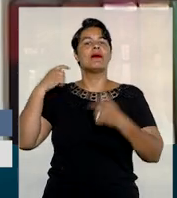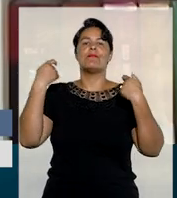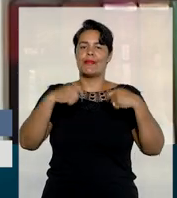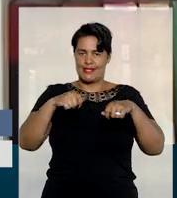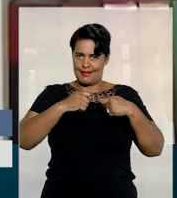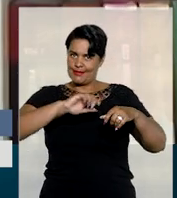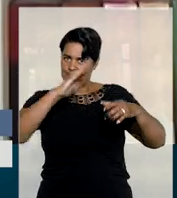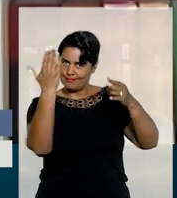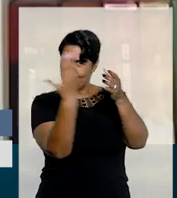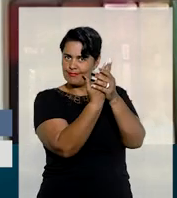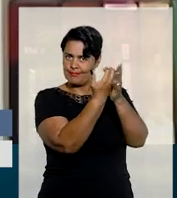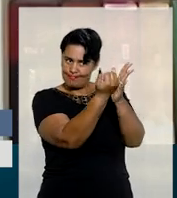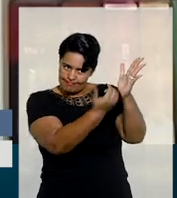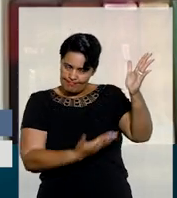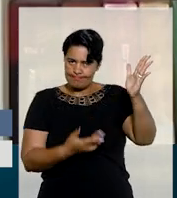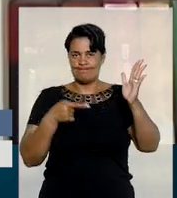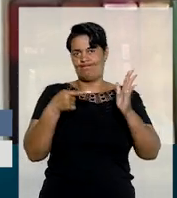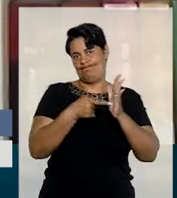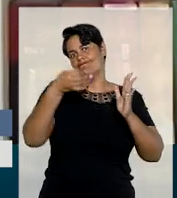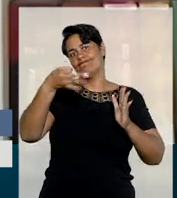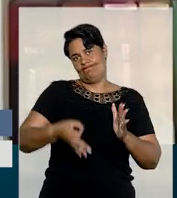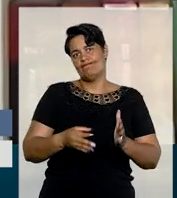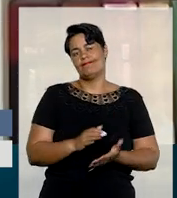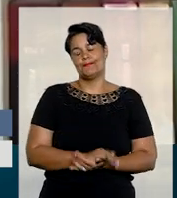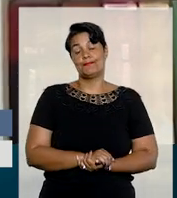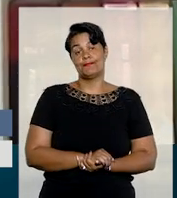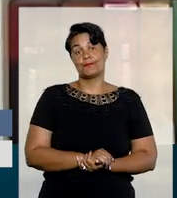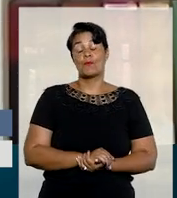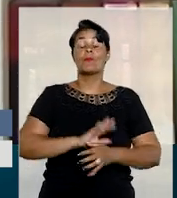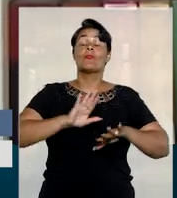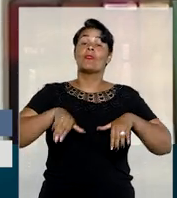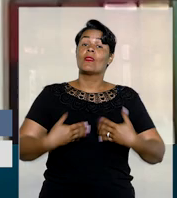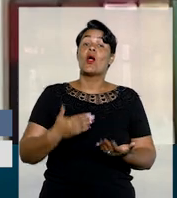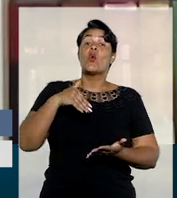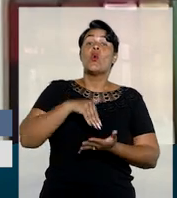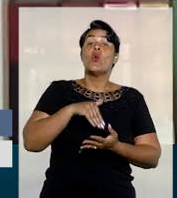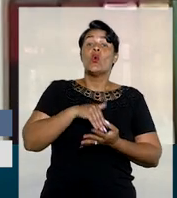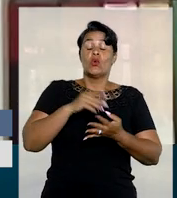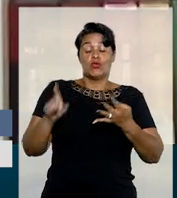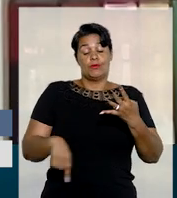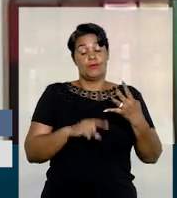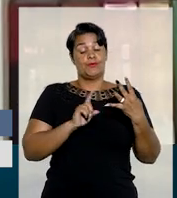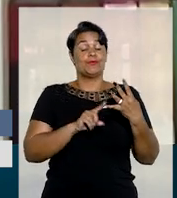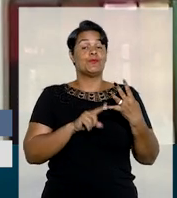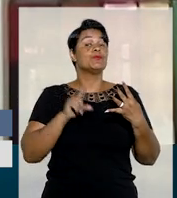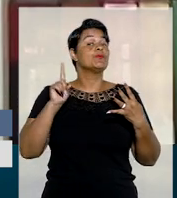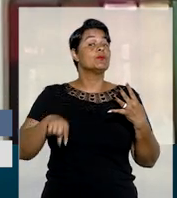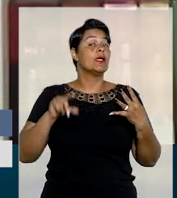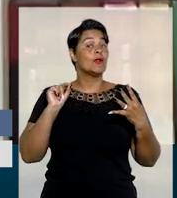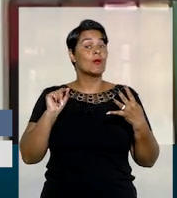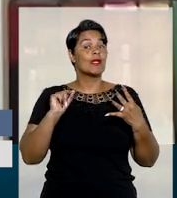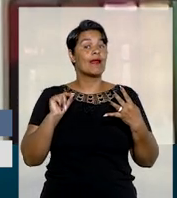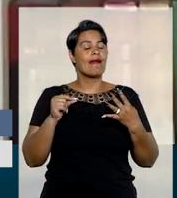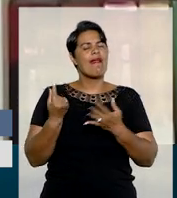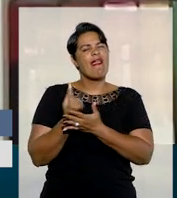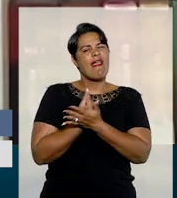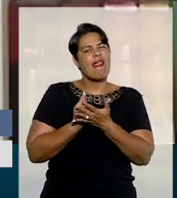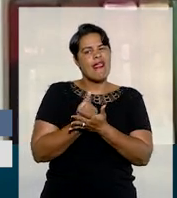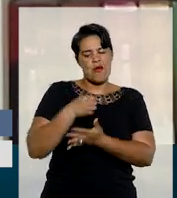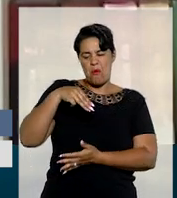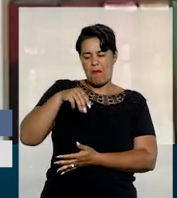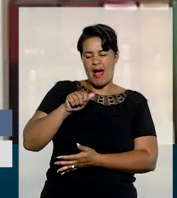que deve ser suprida daí, nesse caso, por embargos de declaração. E, por fim, a gente tem o erro material, que é um